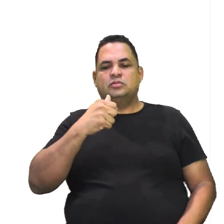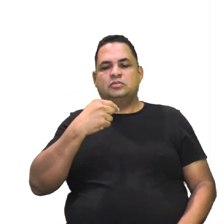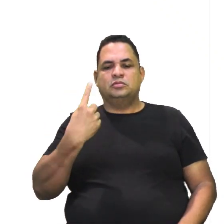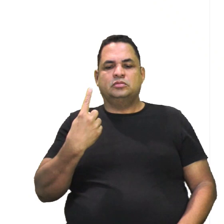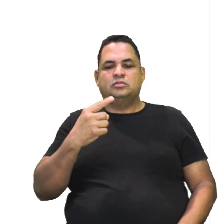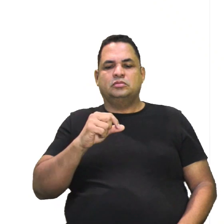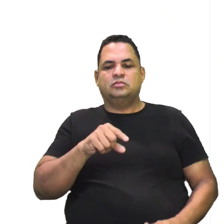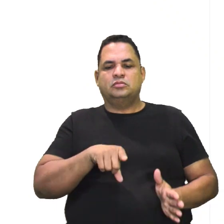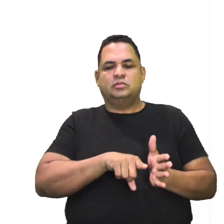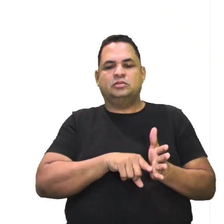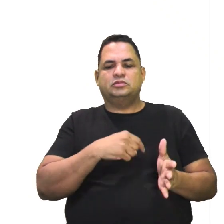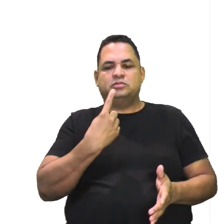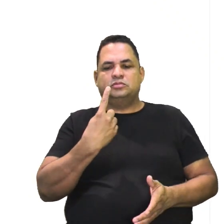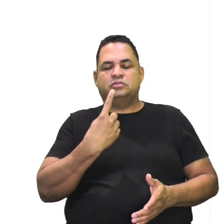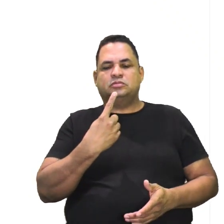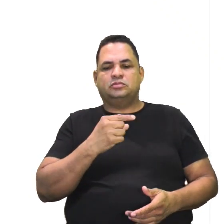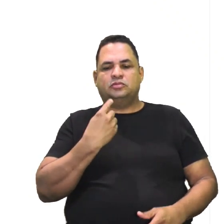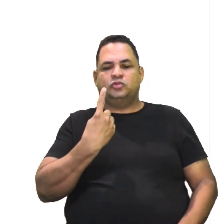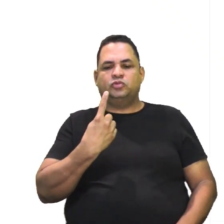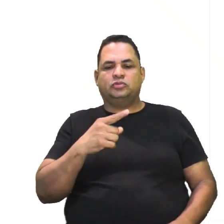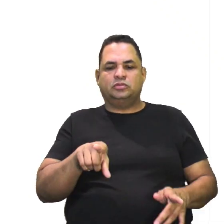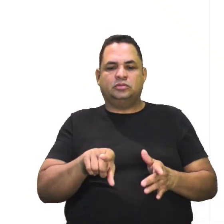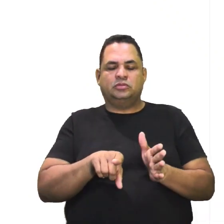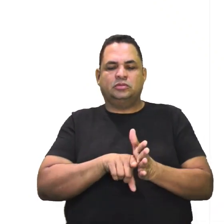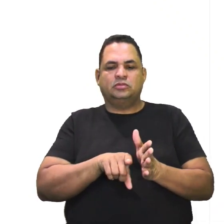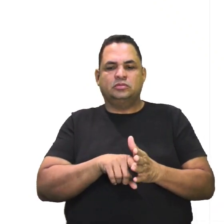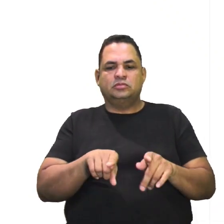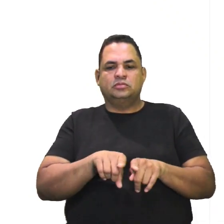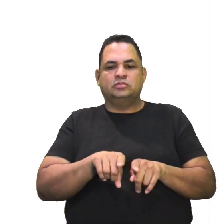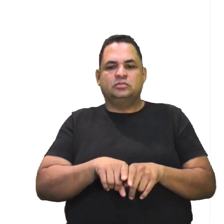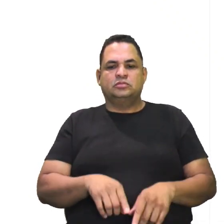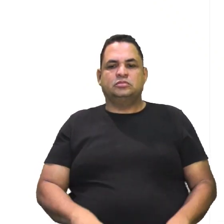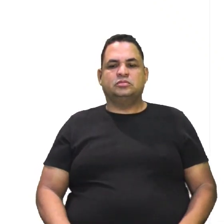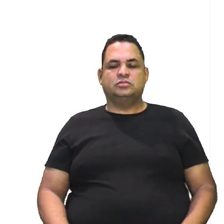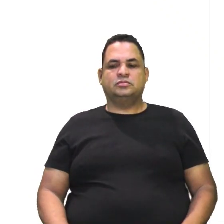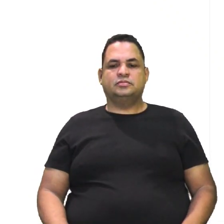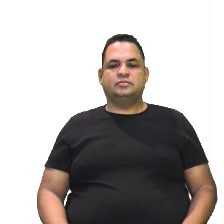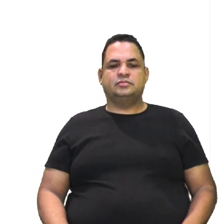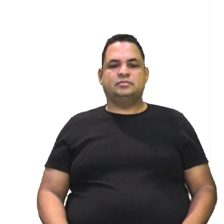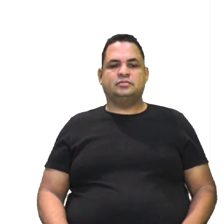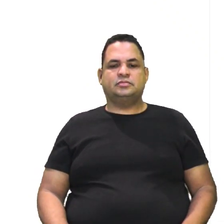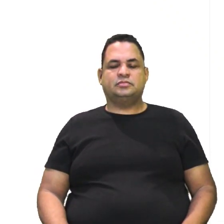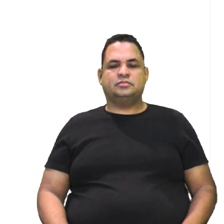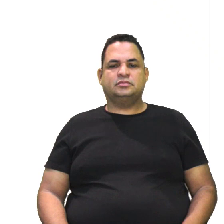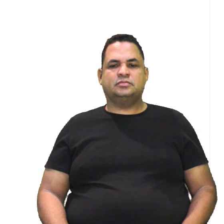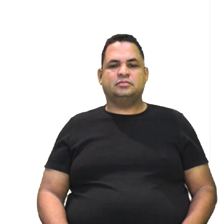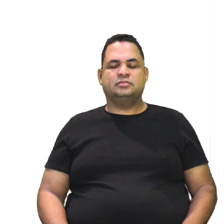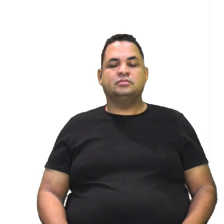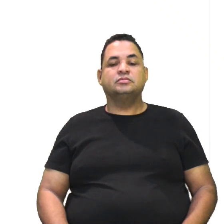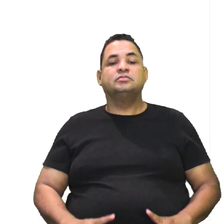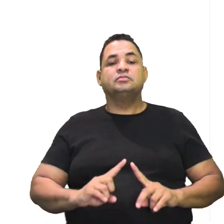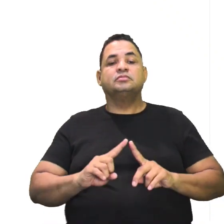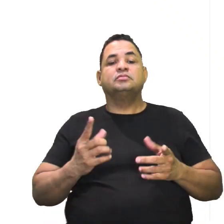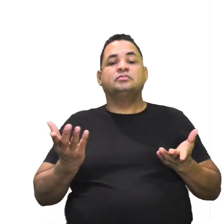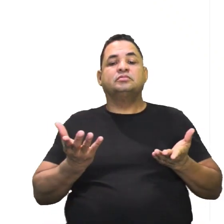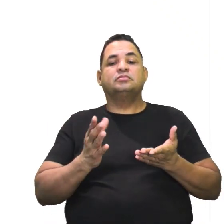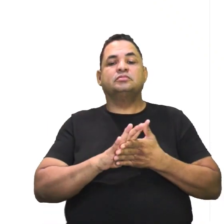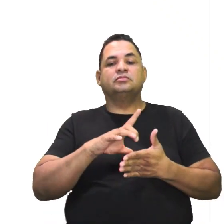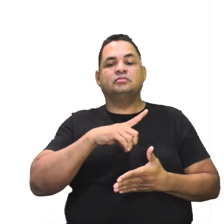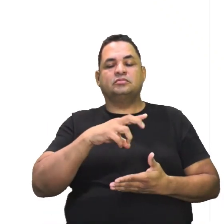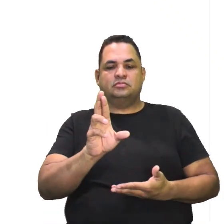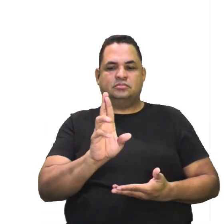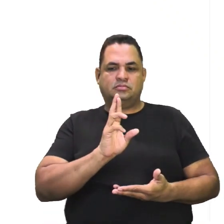1. E menos 1 ao quadrado? 1 também. Tem uma outra folha do lado, né? Vamos. Isso, agora a gente vai para outra página. Tá, mas agora a gente já